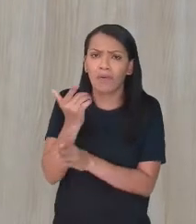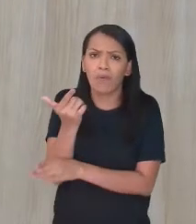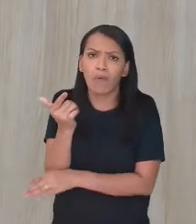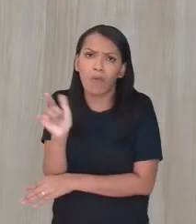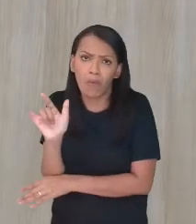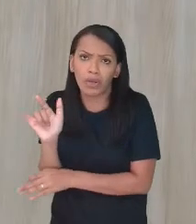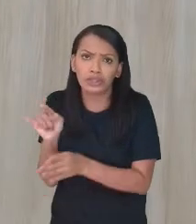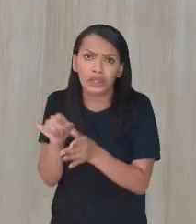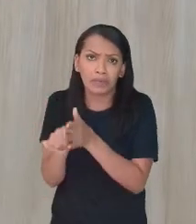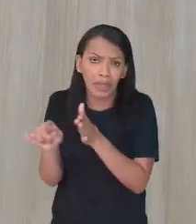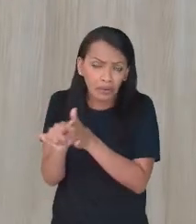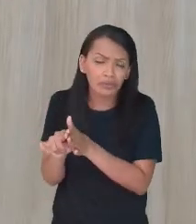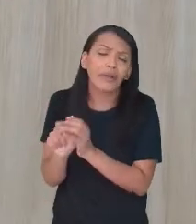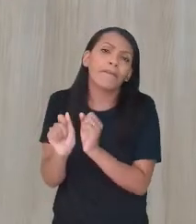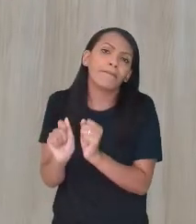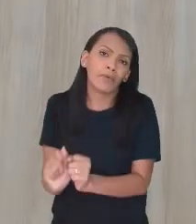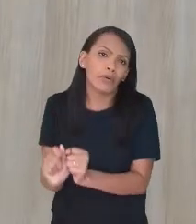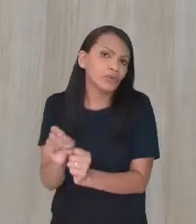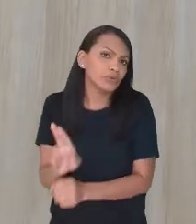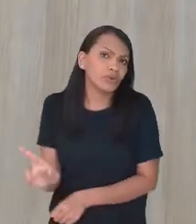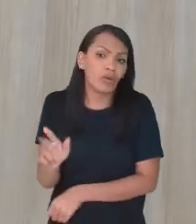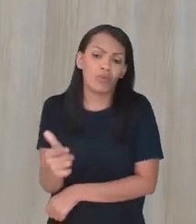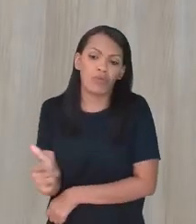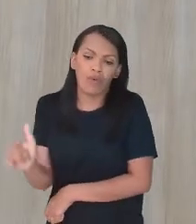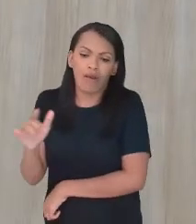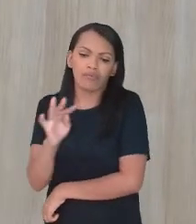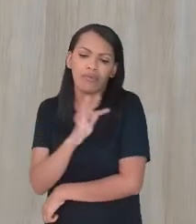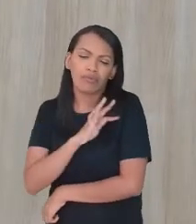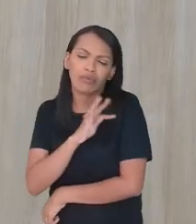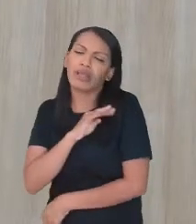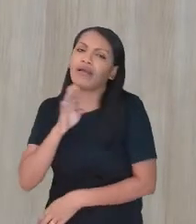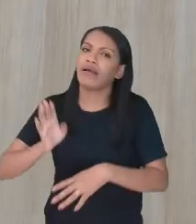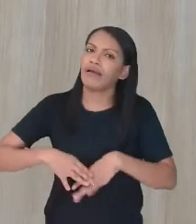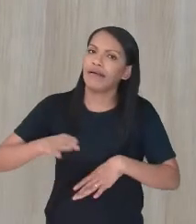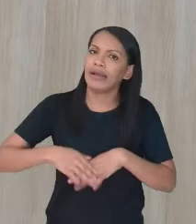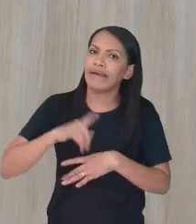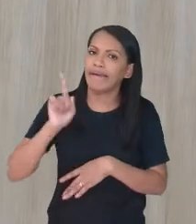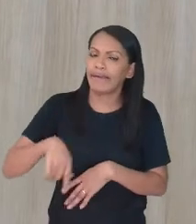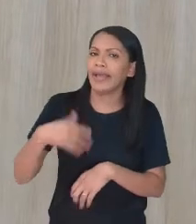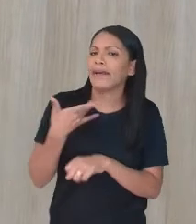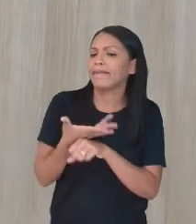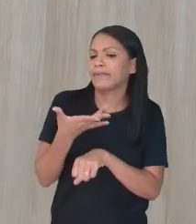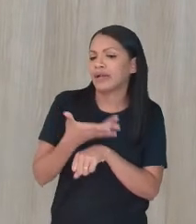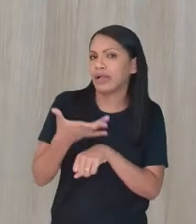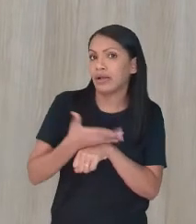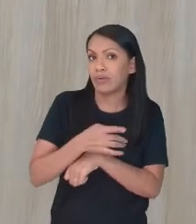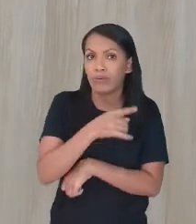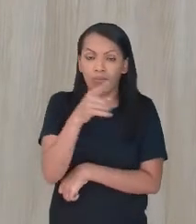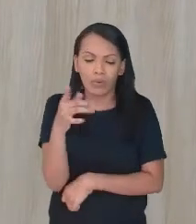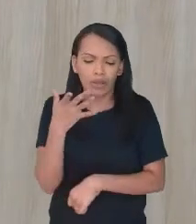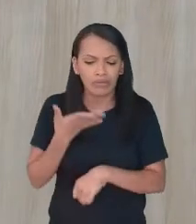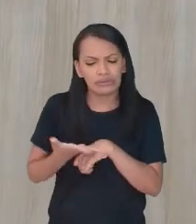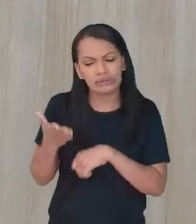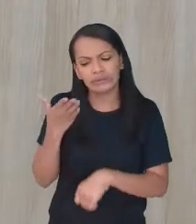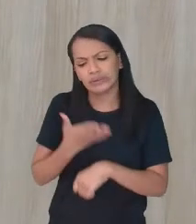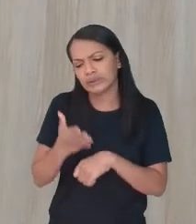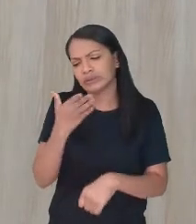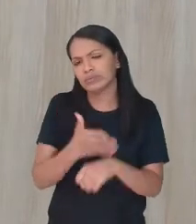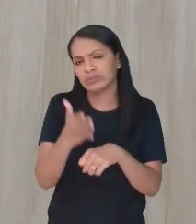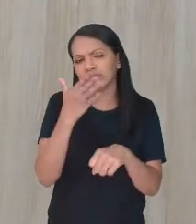utilizar uma outra técnica e é o que eu sempre digo, a matemática ela é prática. Quanto mais você